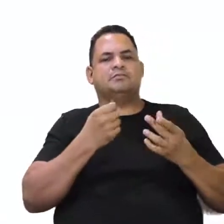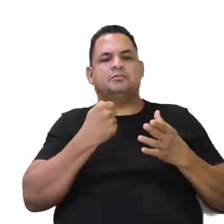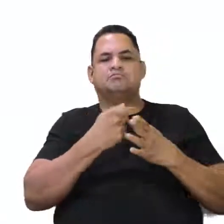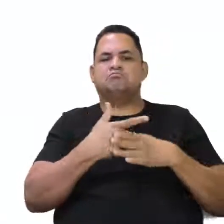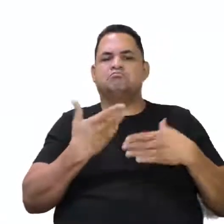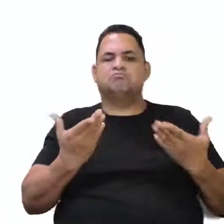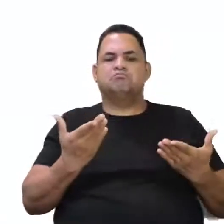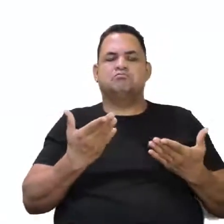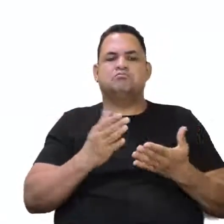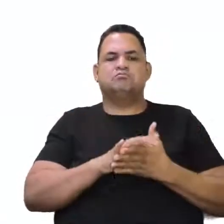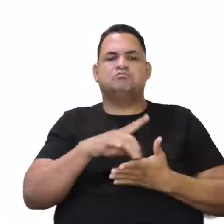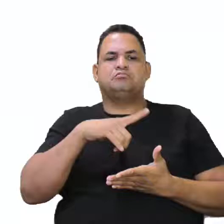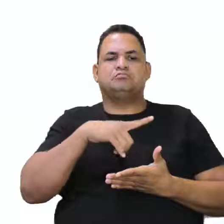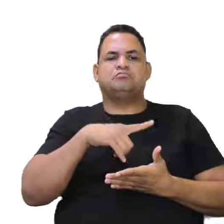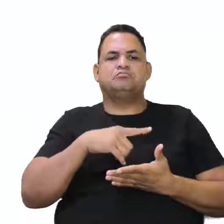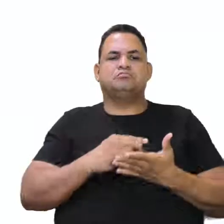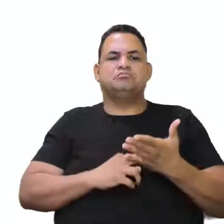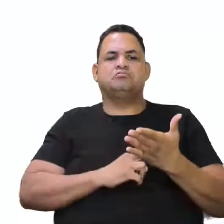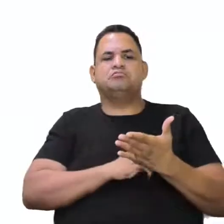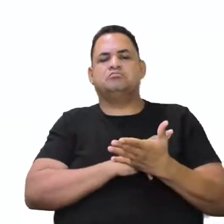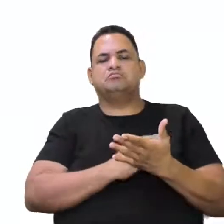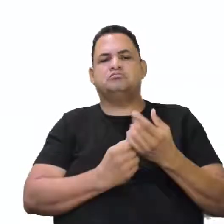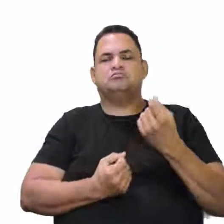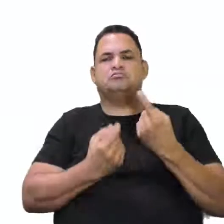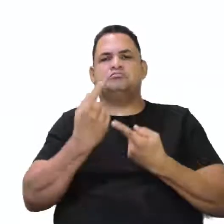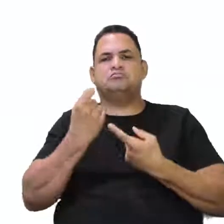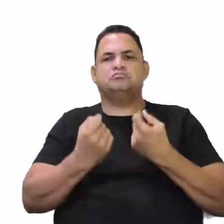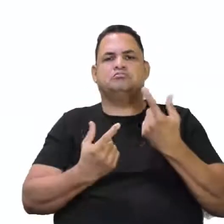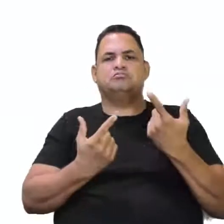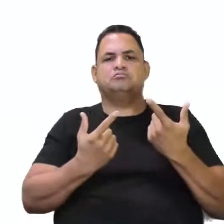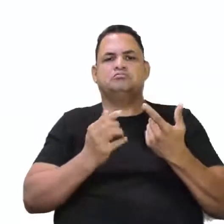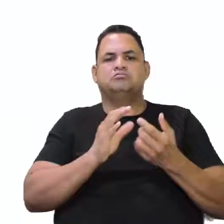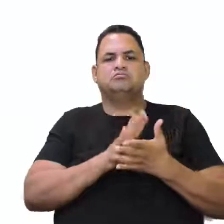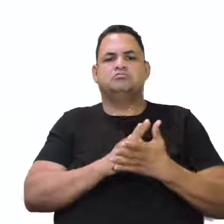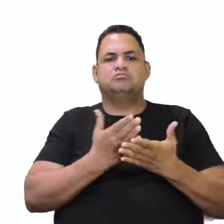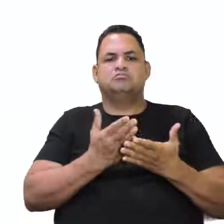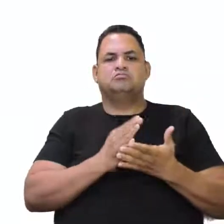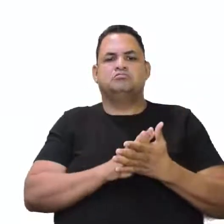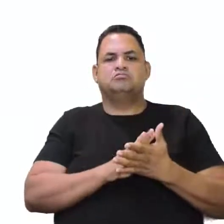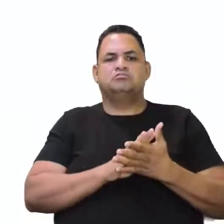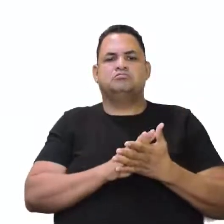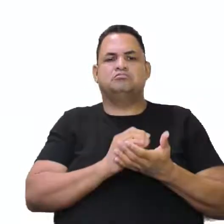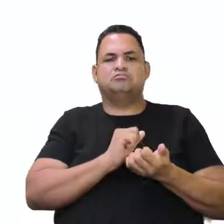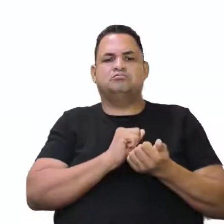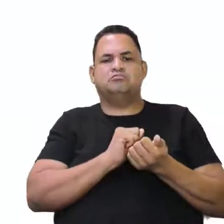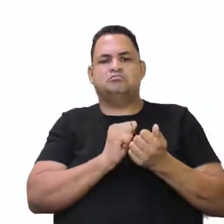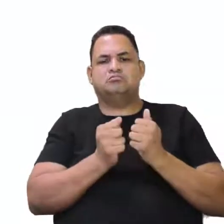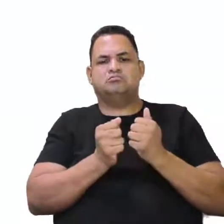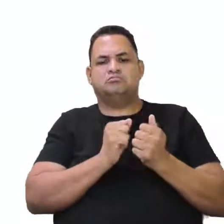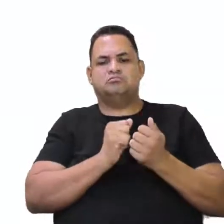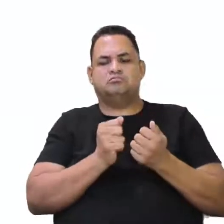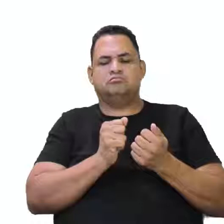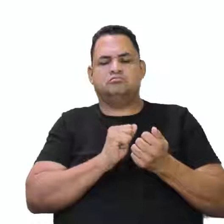comercialização? Existem alguns organismos que fazem